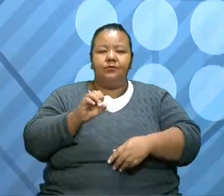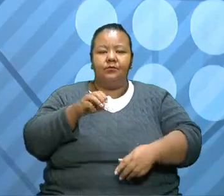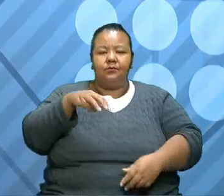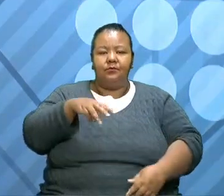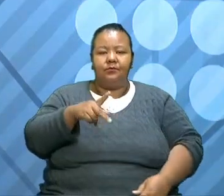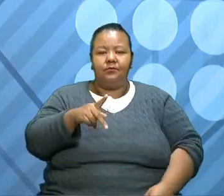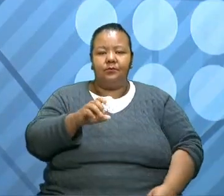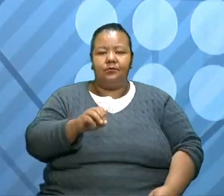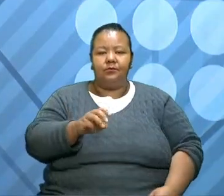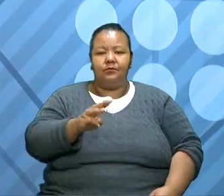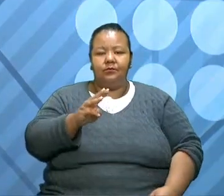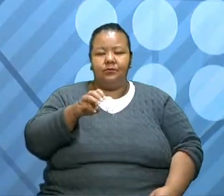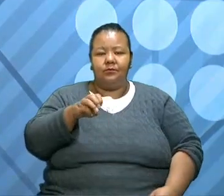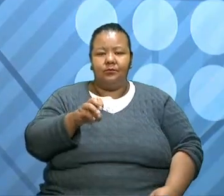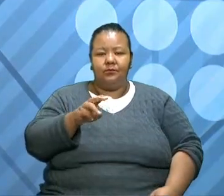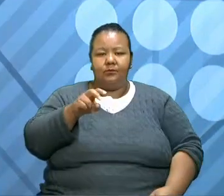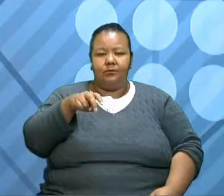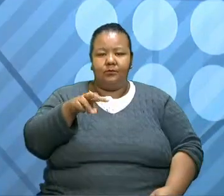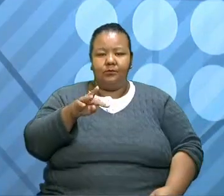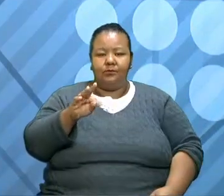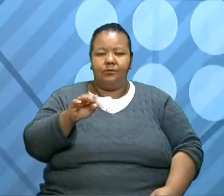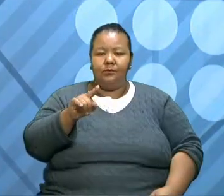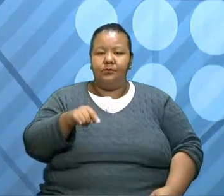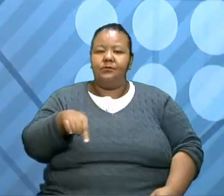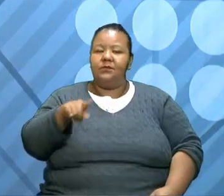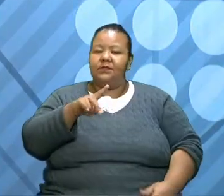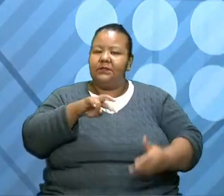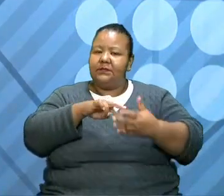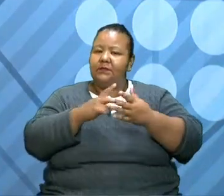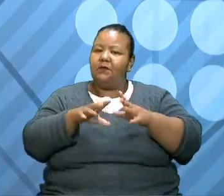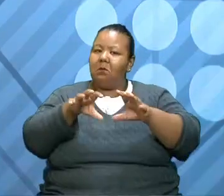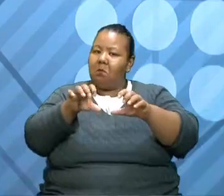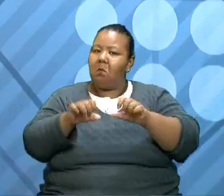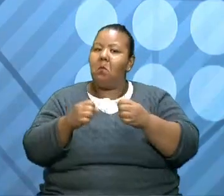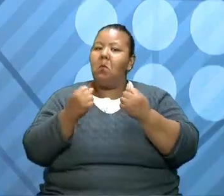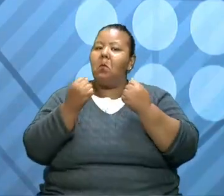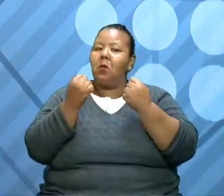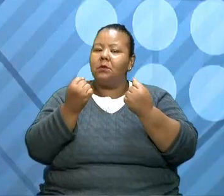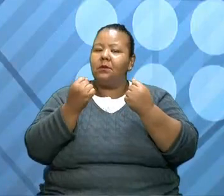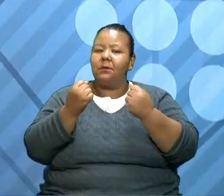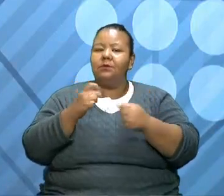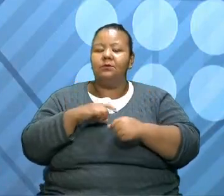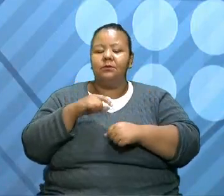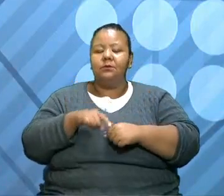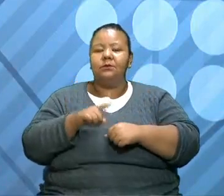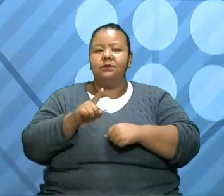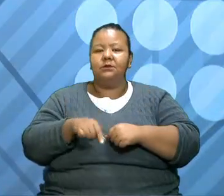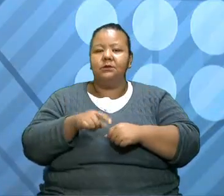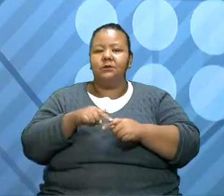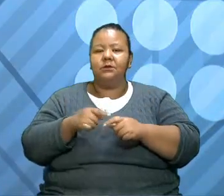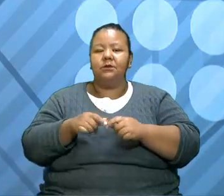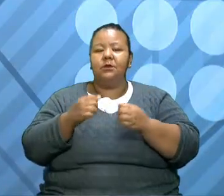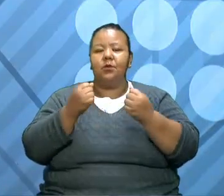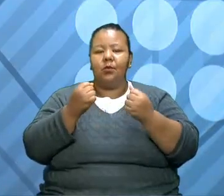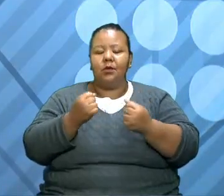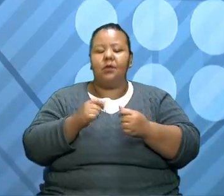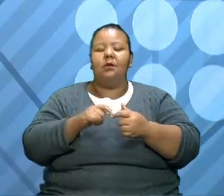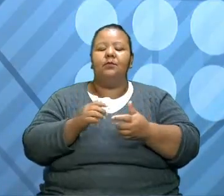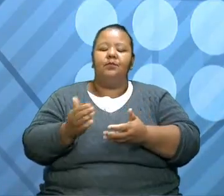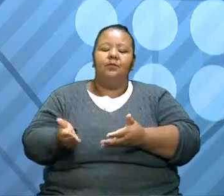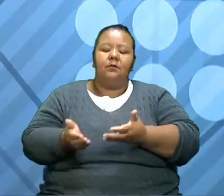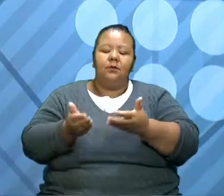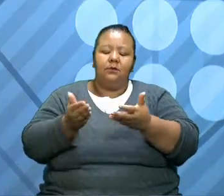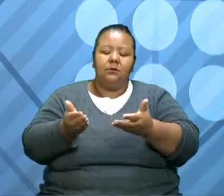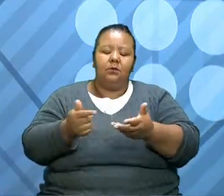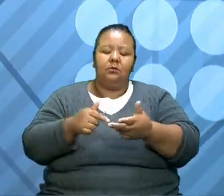que é o nosso empoderamento, que é se empoderar dentro da empresa, que nós temos como pilares o poder, a motivação,